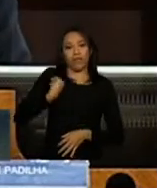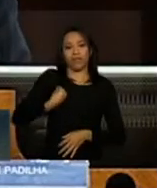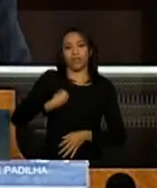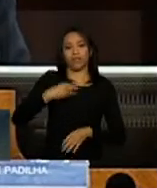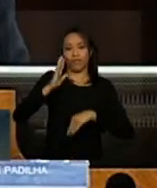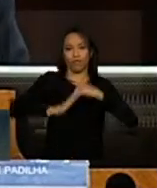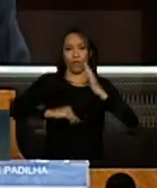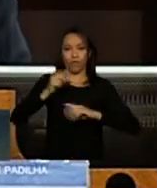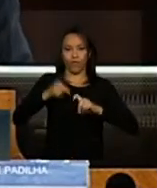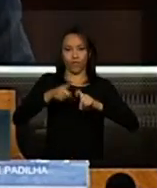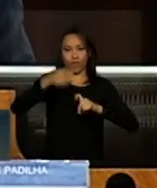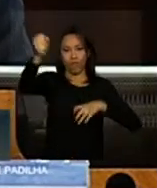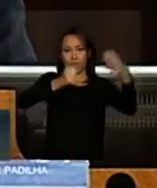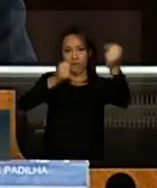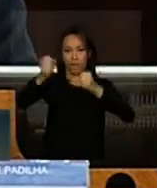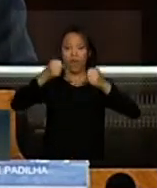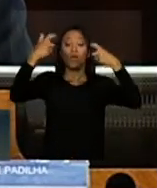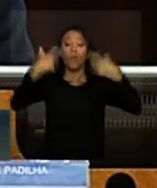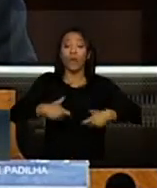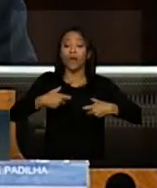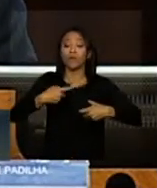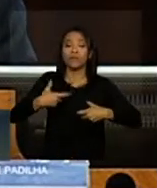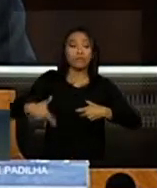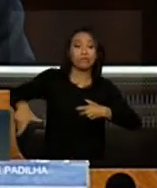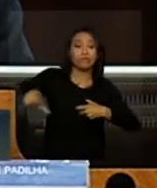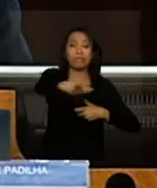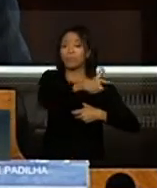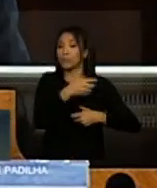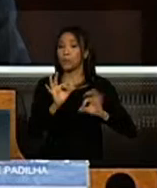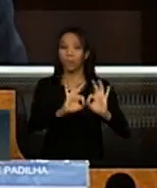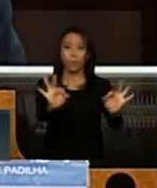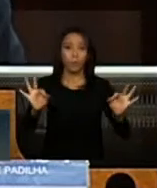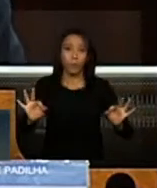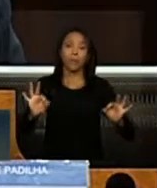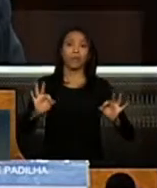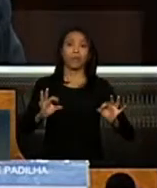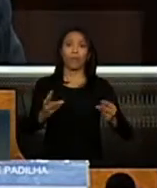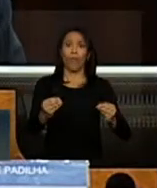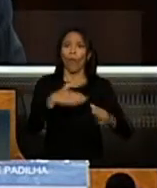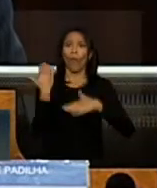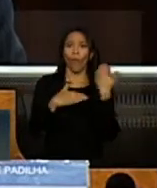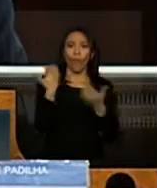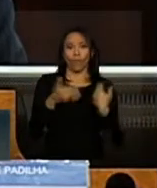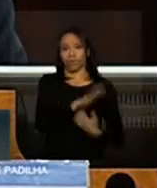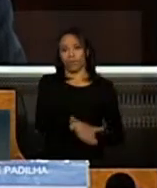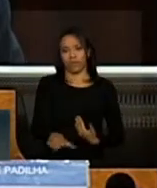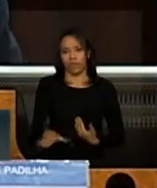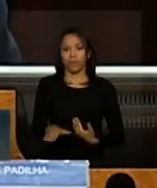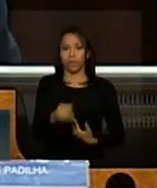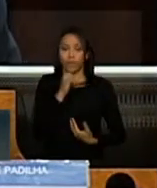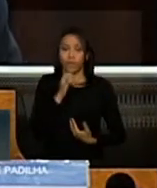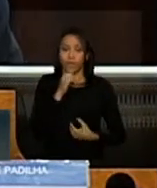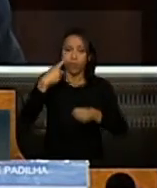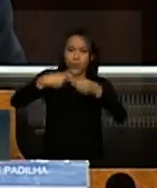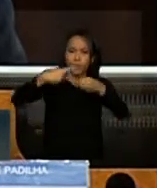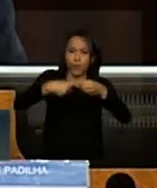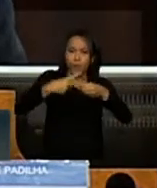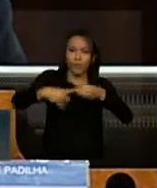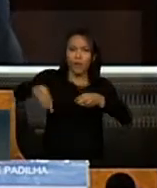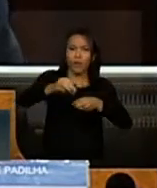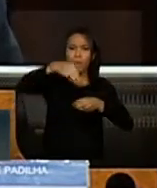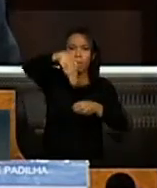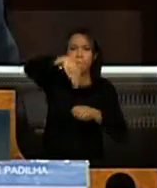básica nos municípios com mais altas taxas de mortalidade infantil. O município de Melgaço, por exemplo, na região do